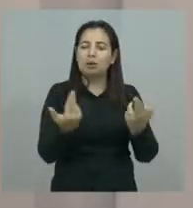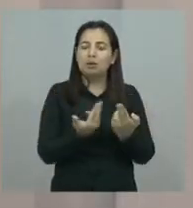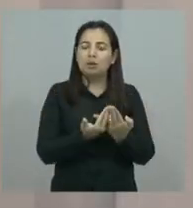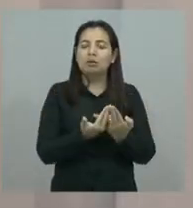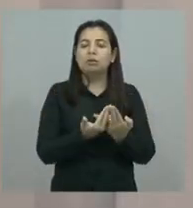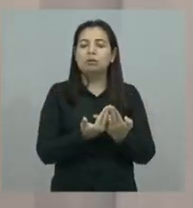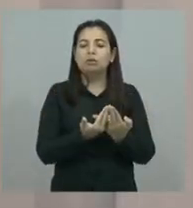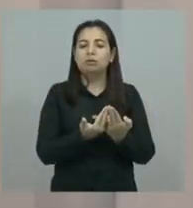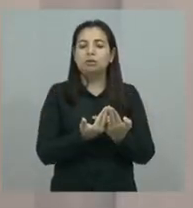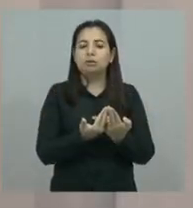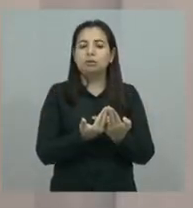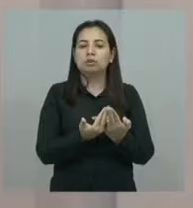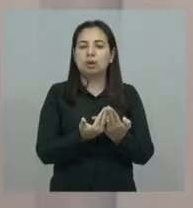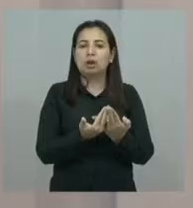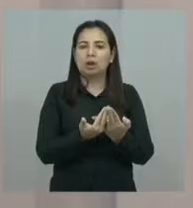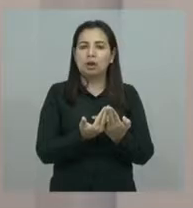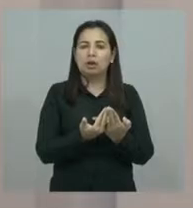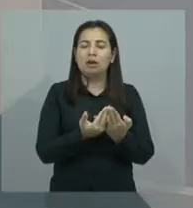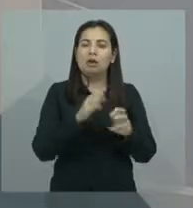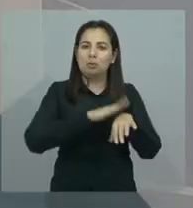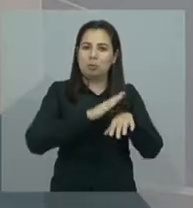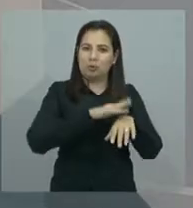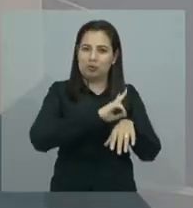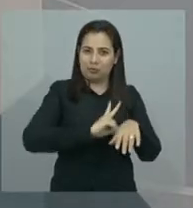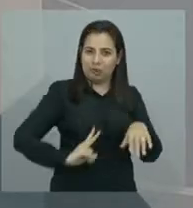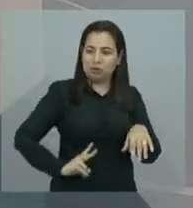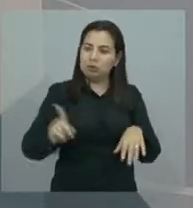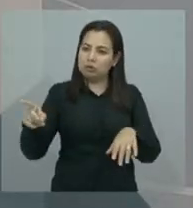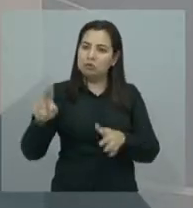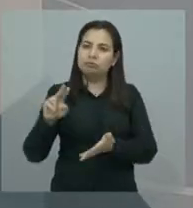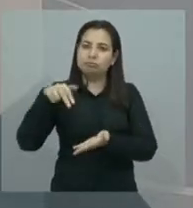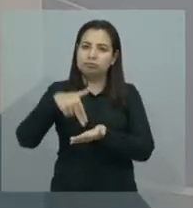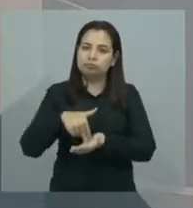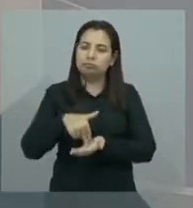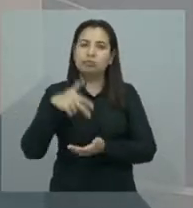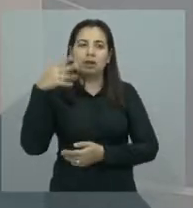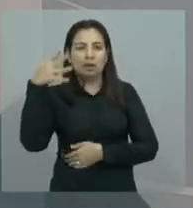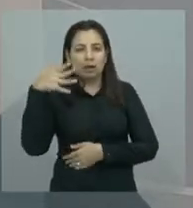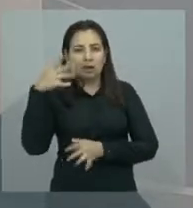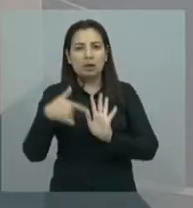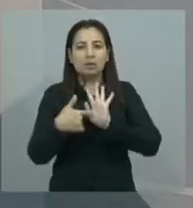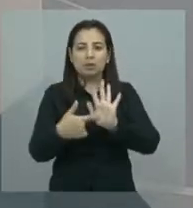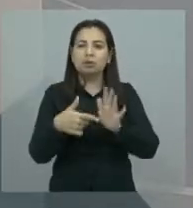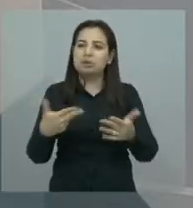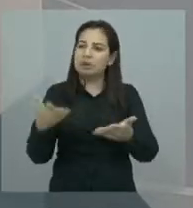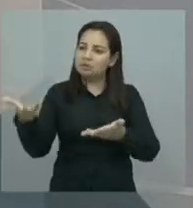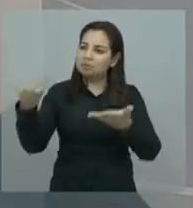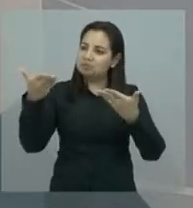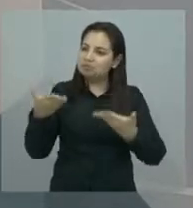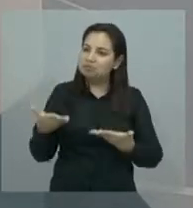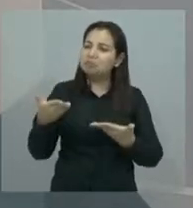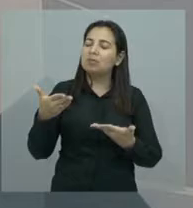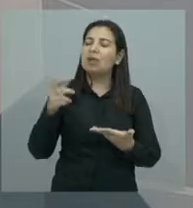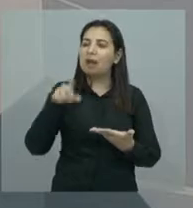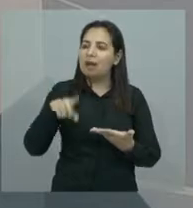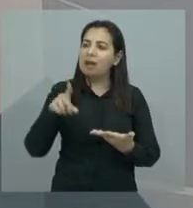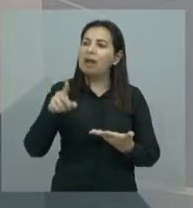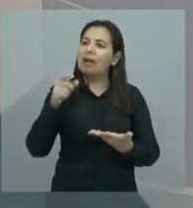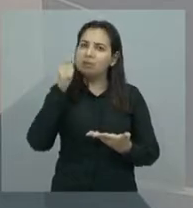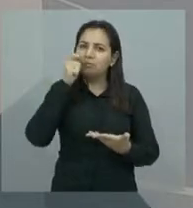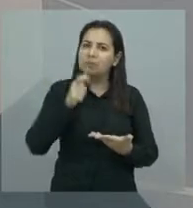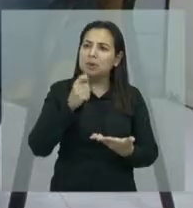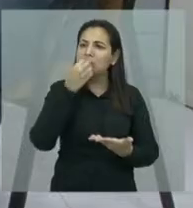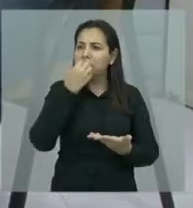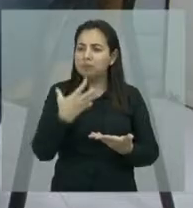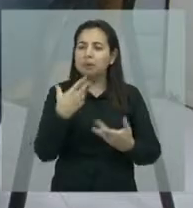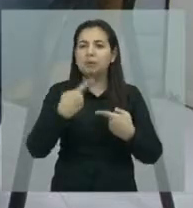da Frente Parlamentar, né? E você se manifestou, achei interessante que você viesse aqui no plenário da cidade para avançar um